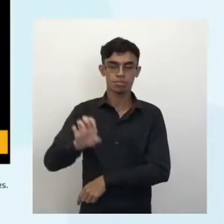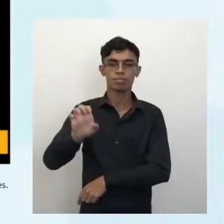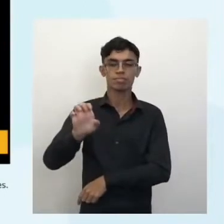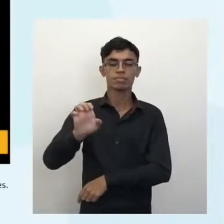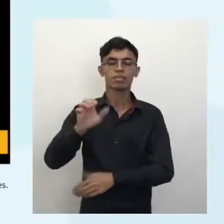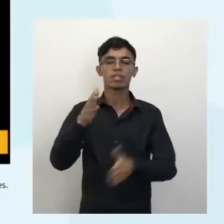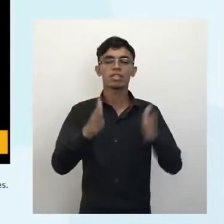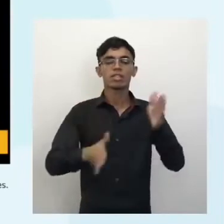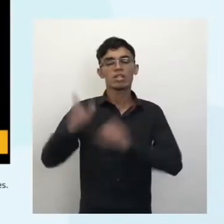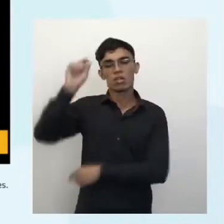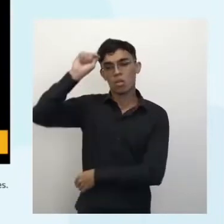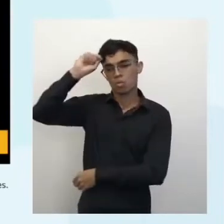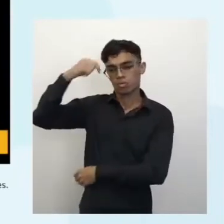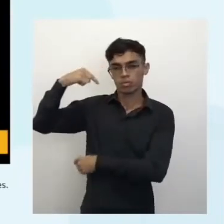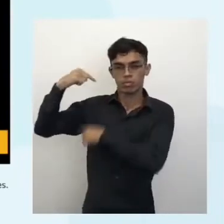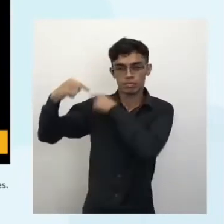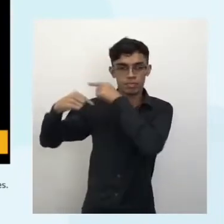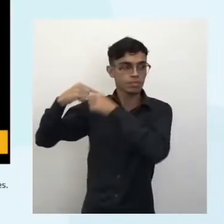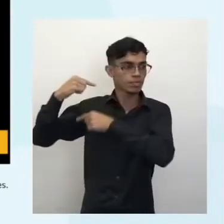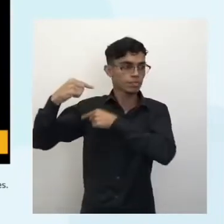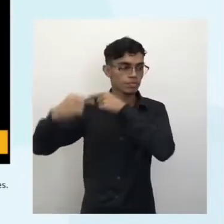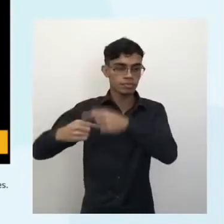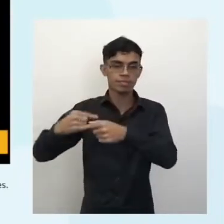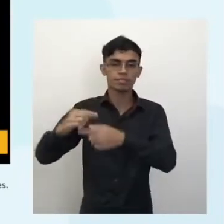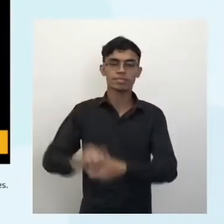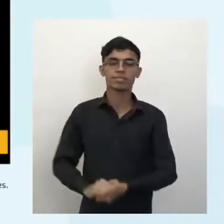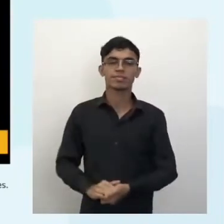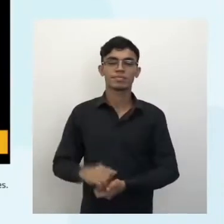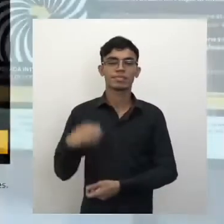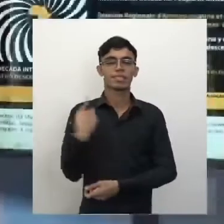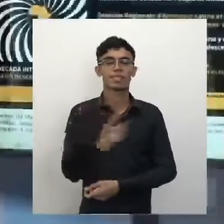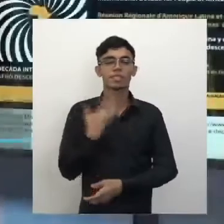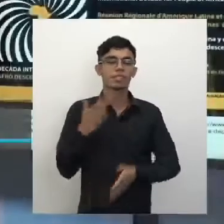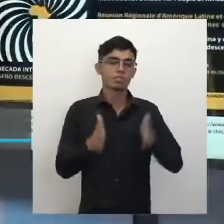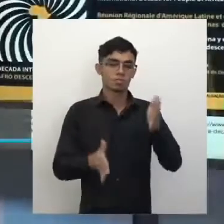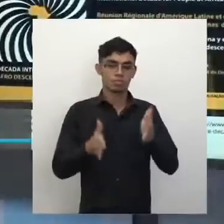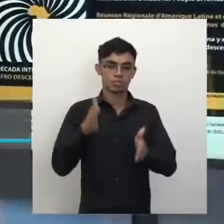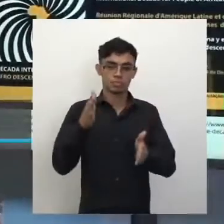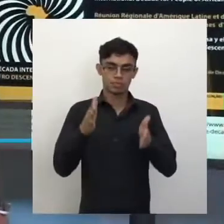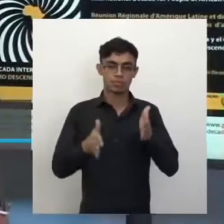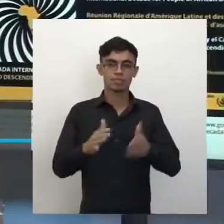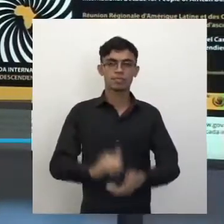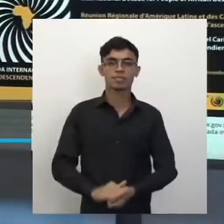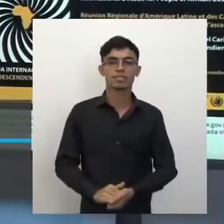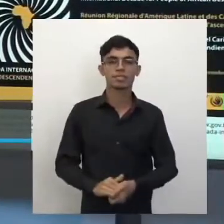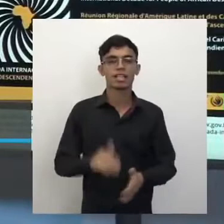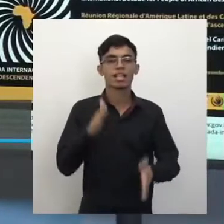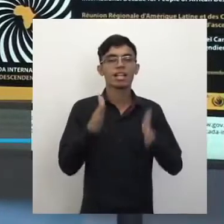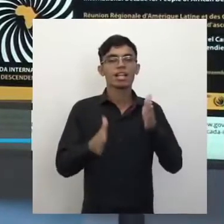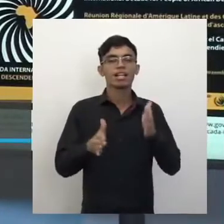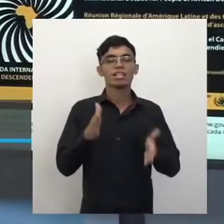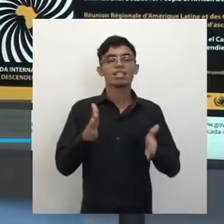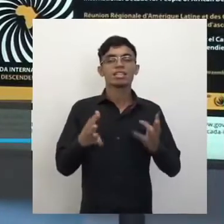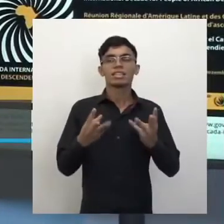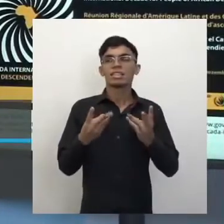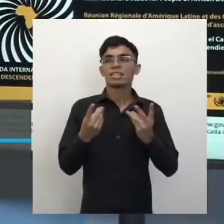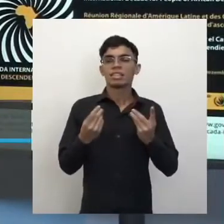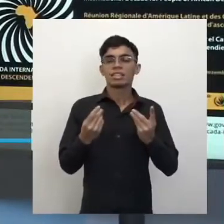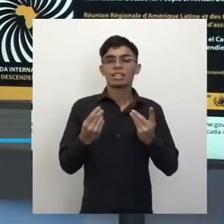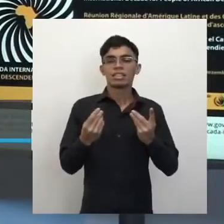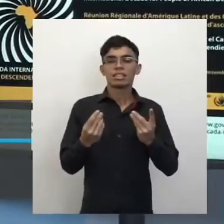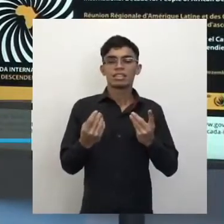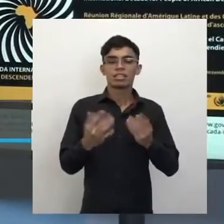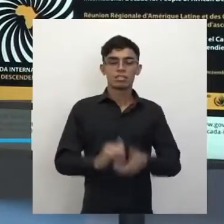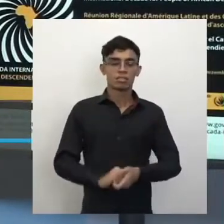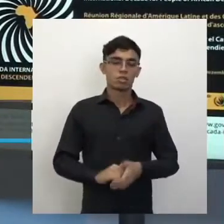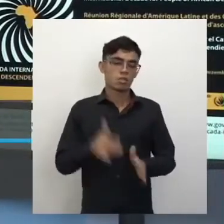de afrodescendentes, tá certo? Então, nós estamos nesse período, desse período que é considerado